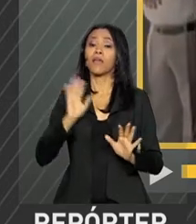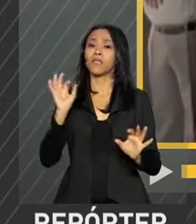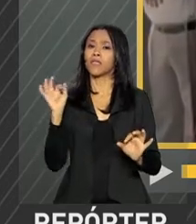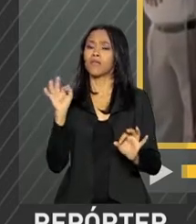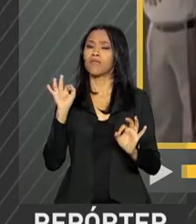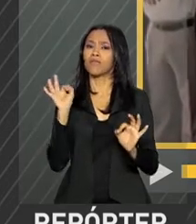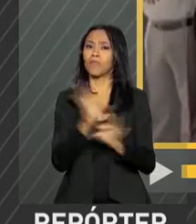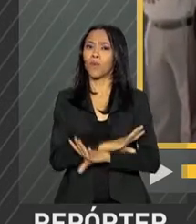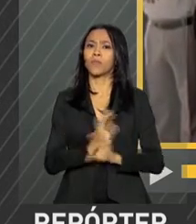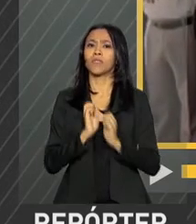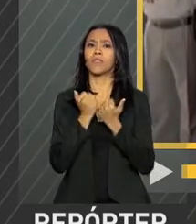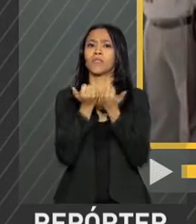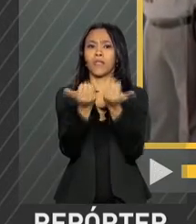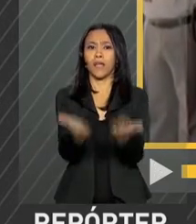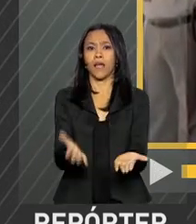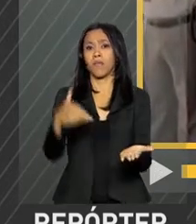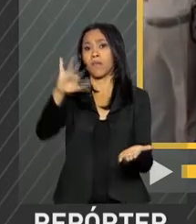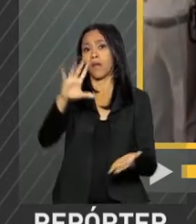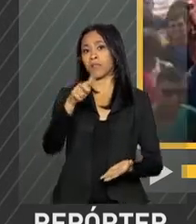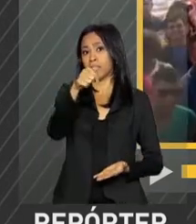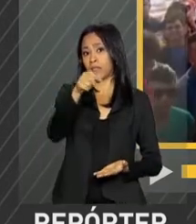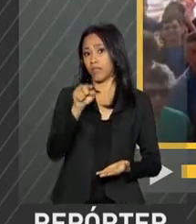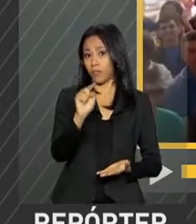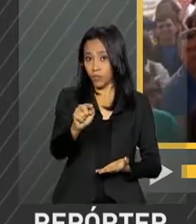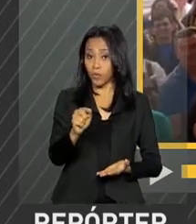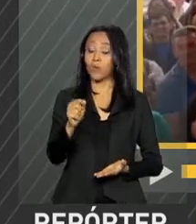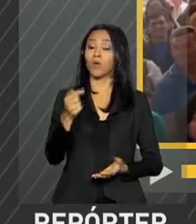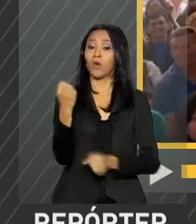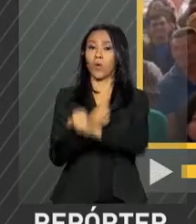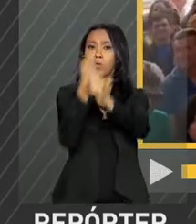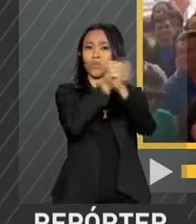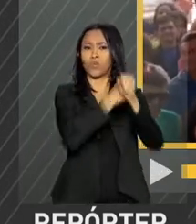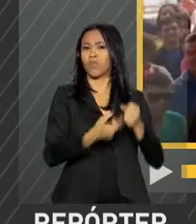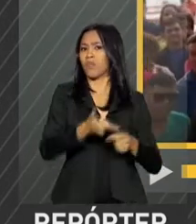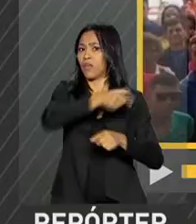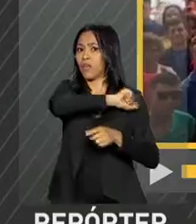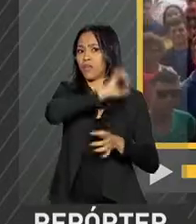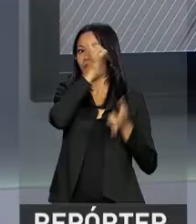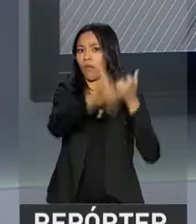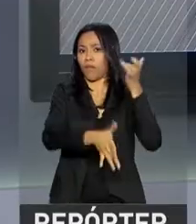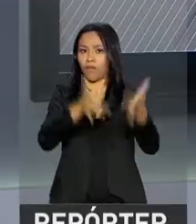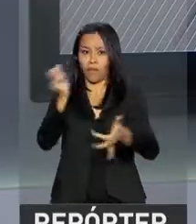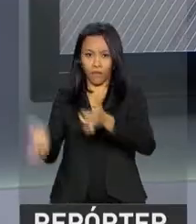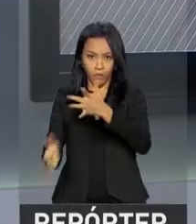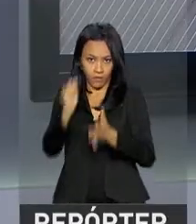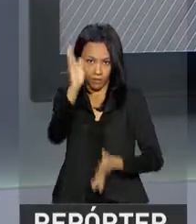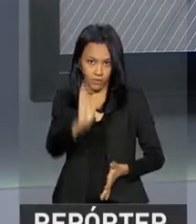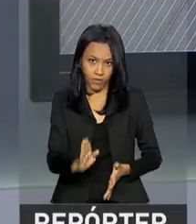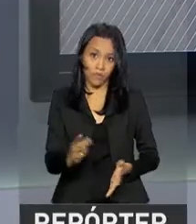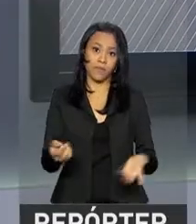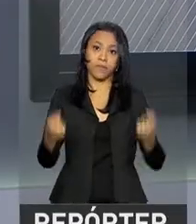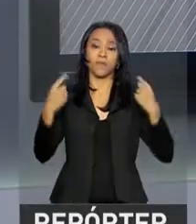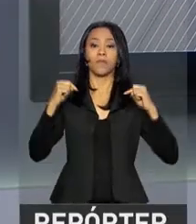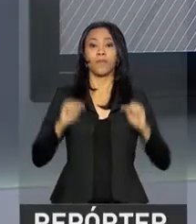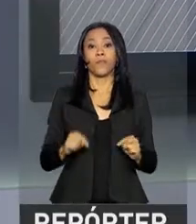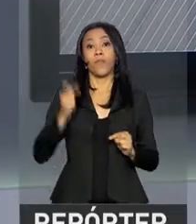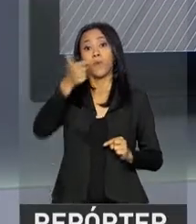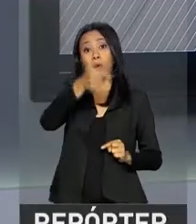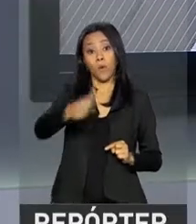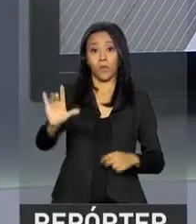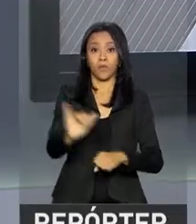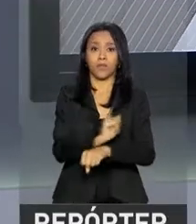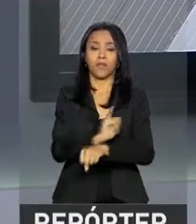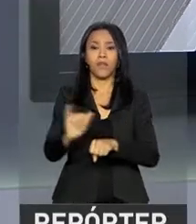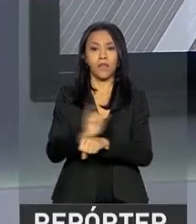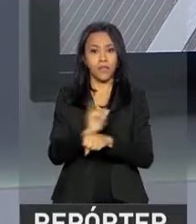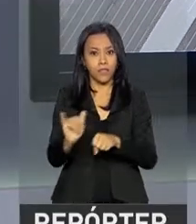do ano mais de 7 mil obras que estavam paralisadas em todo o país uma das ações adotadas pelo governo